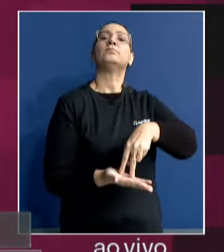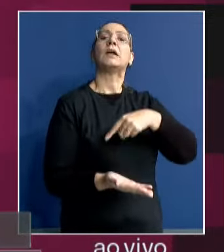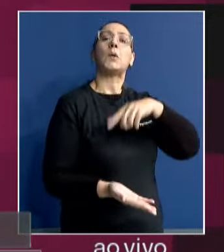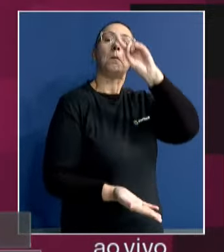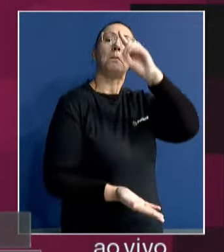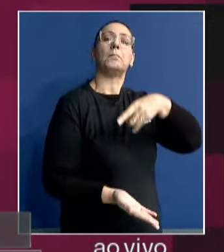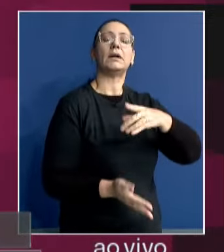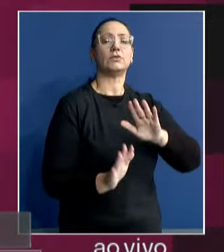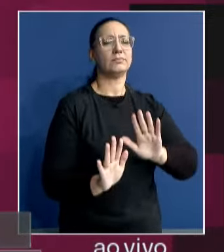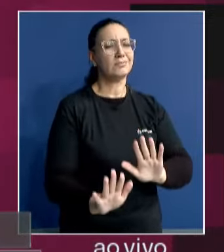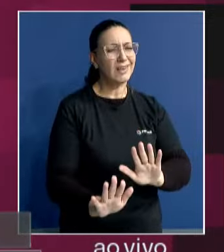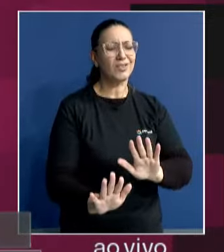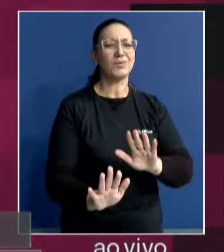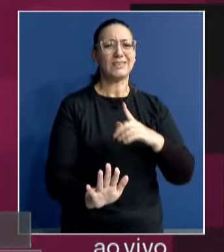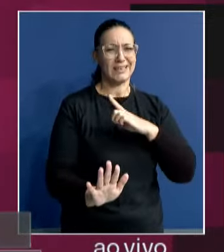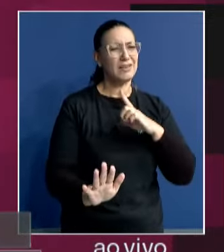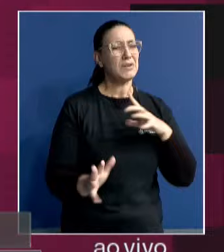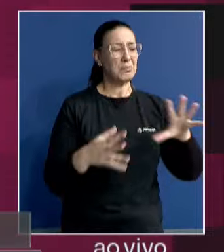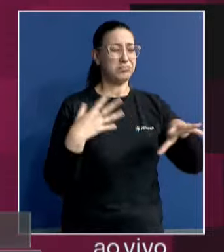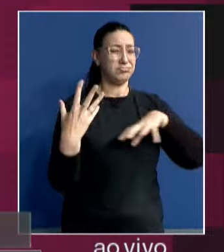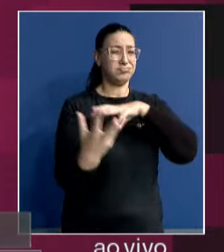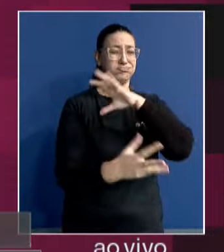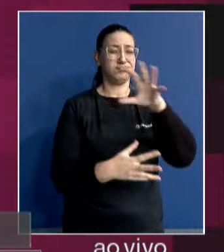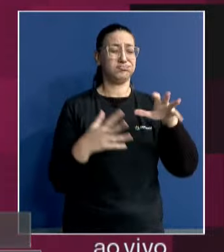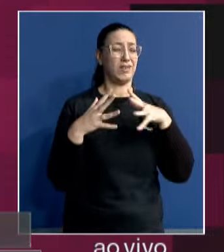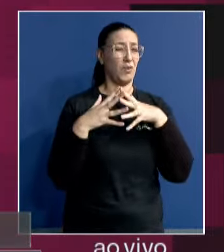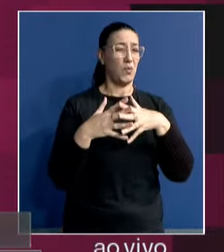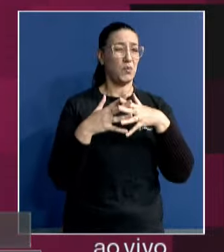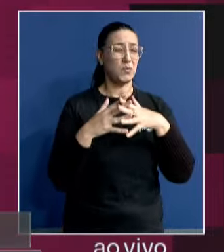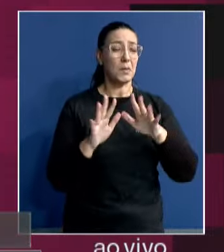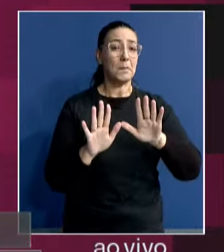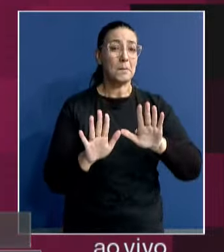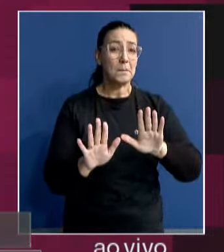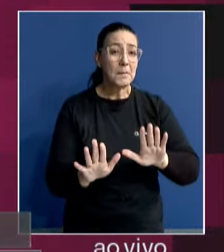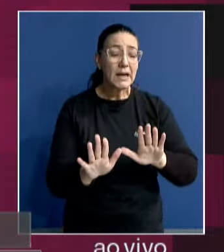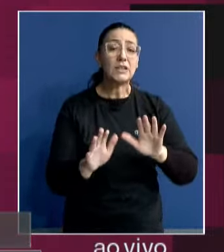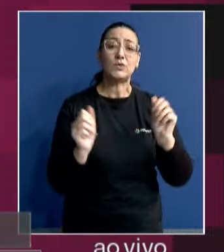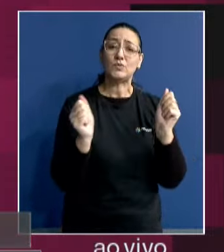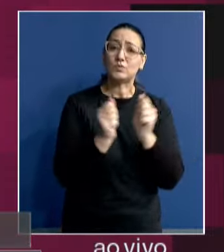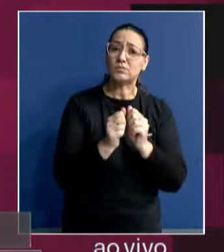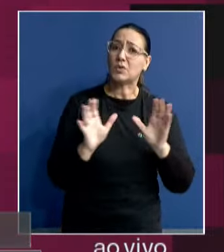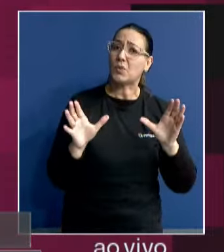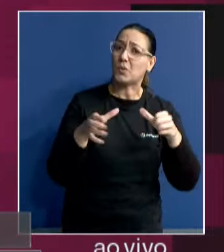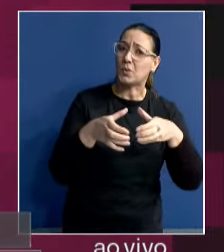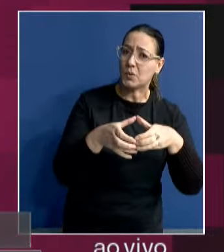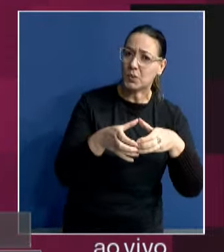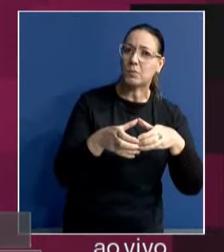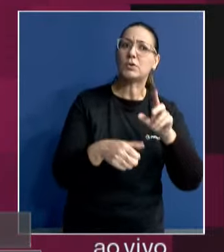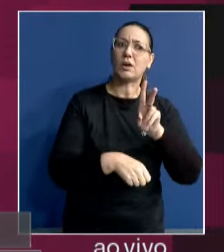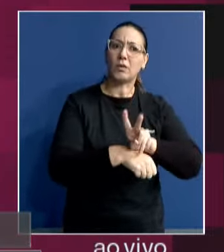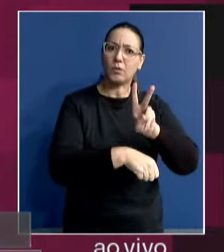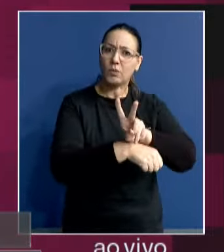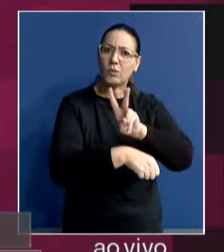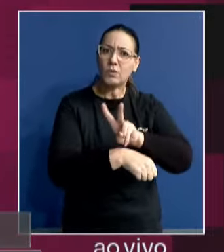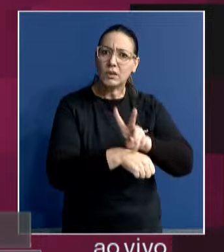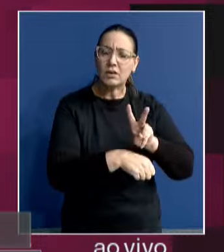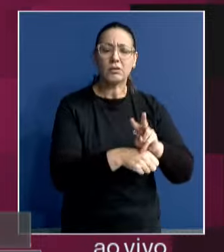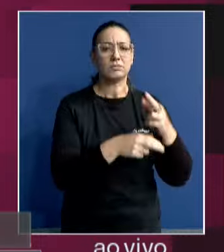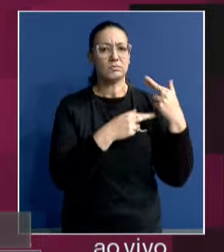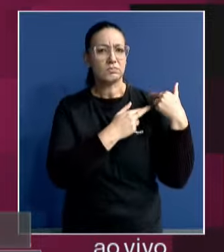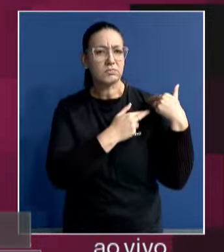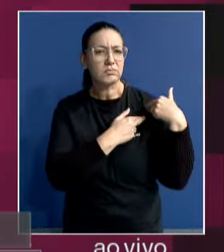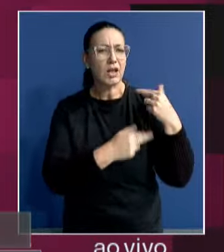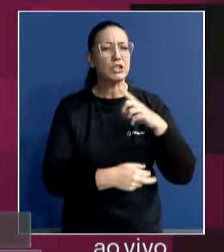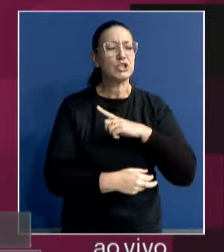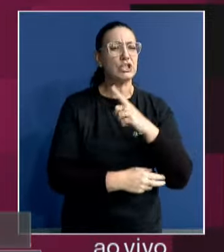então, com o pessoal da ADRA, que é essa companhia, né, de ajuda humanitária, justamente, que estava cuidando aqui do abrigo. No momento, haviam